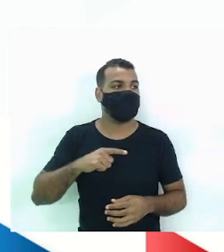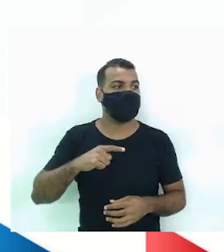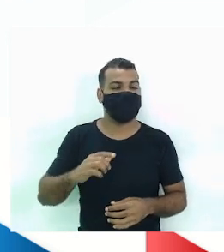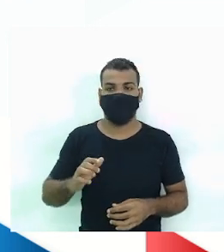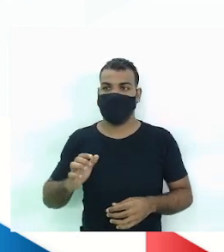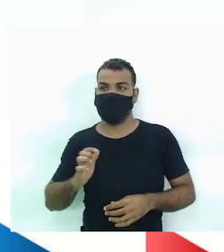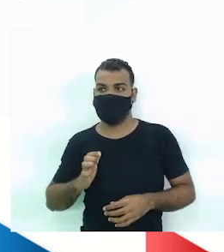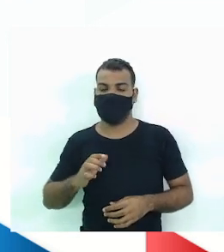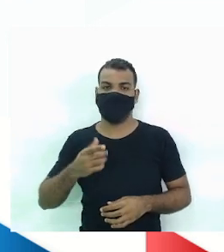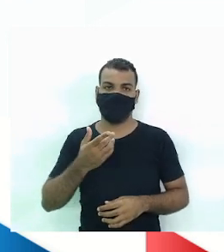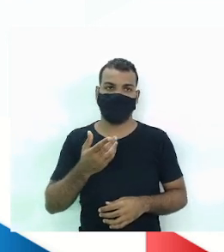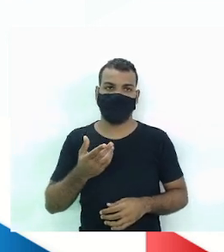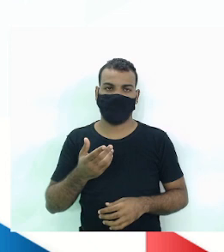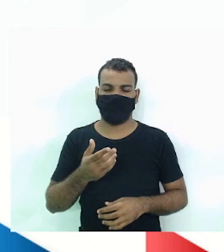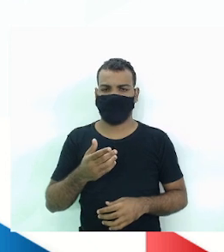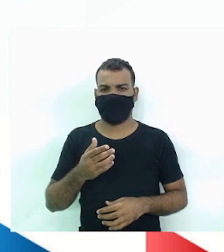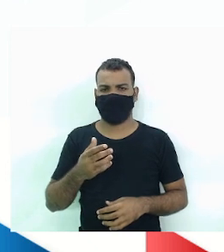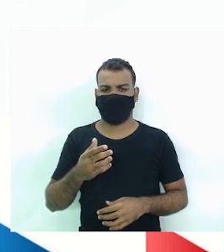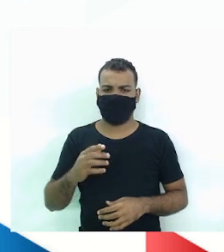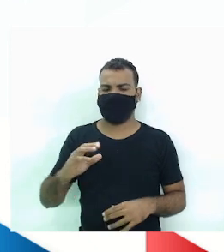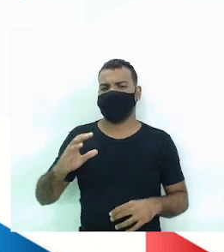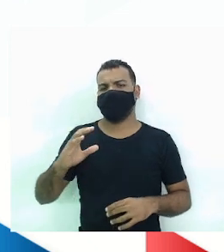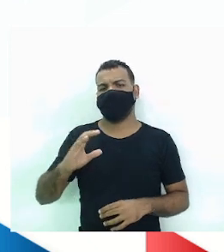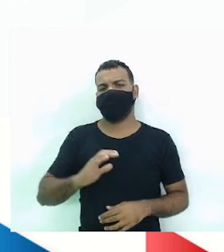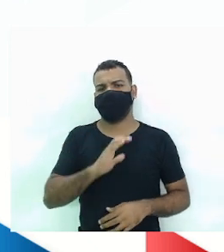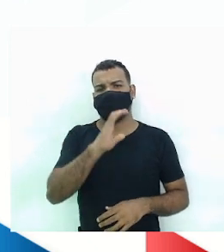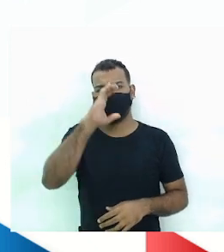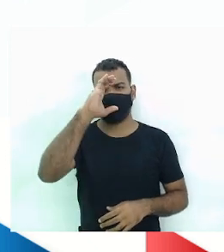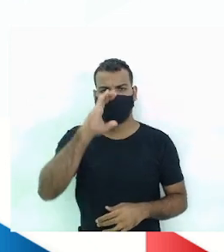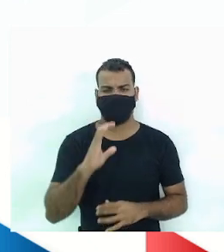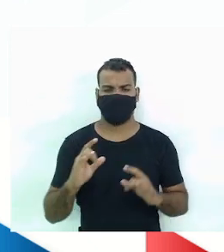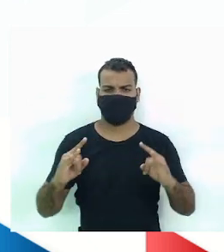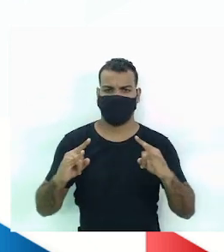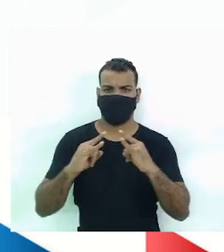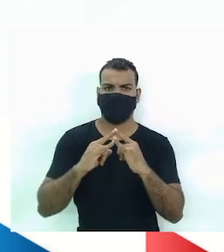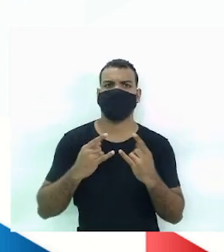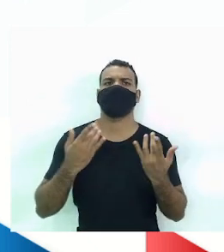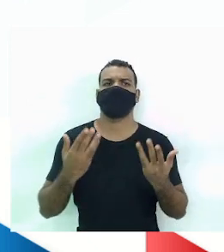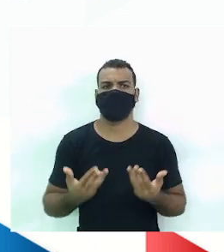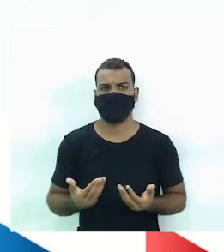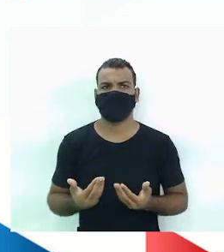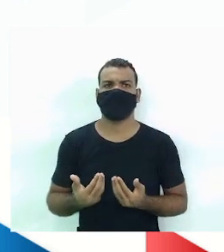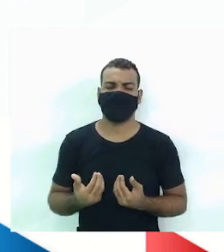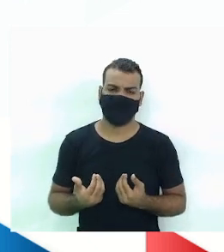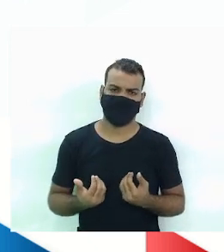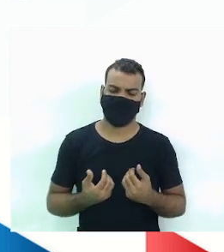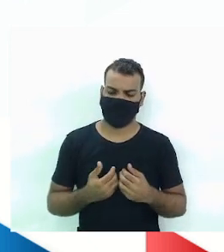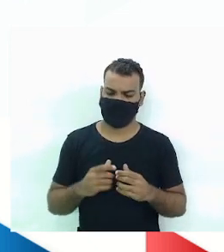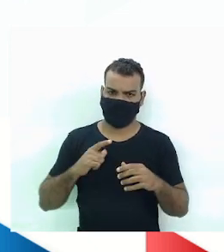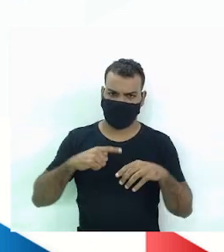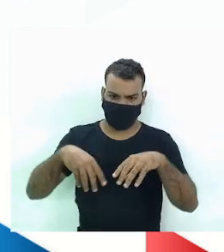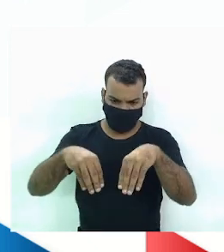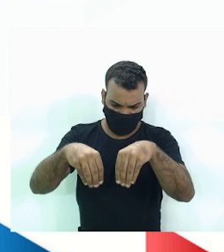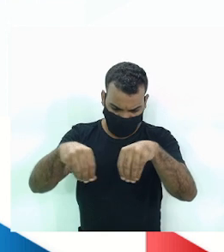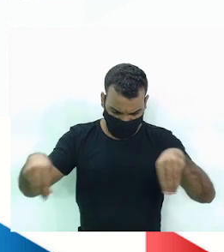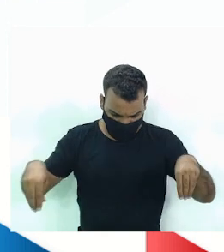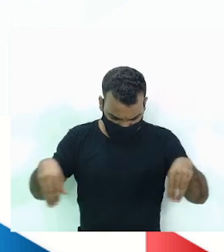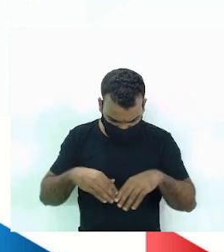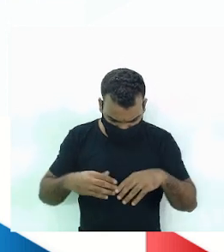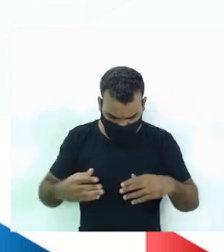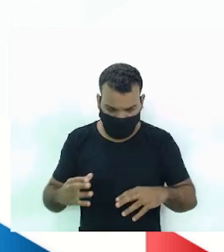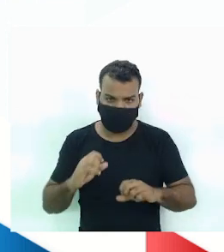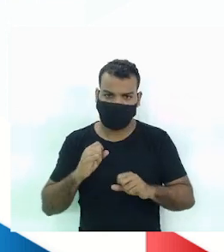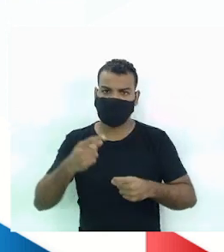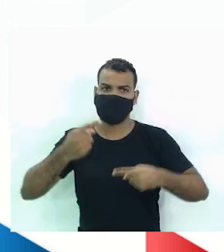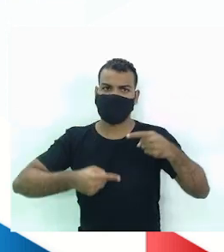lá, né? Os donos dos castelos, darará, e eu vou ter terra, mas poder político, né? Então eles